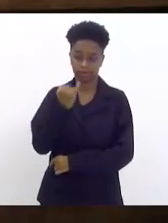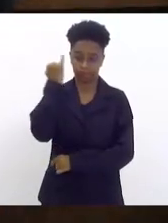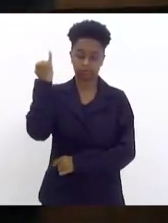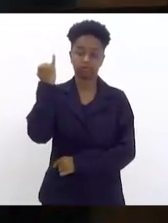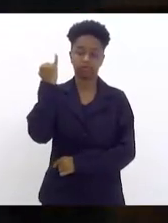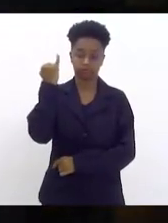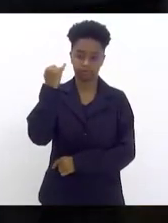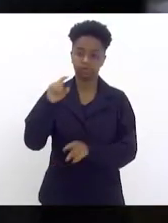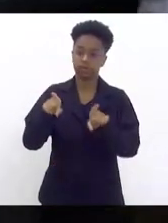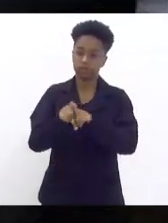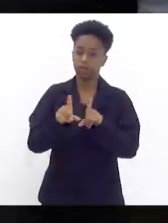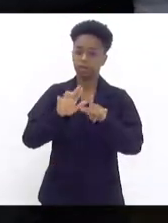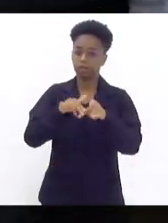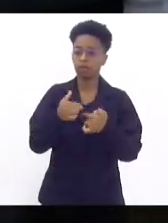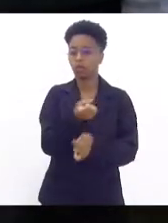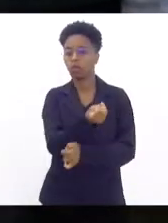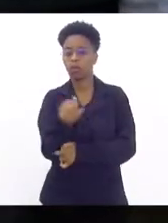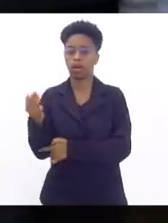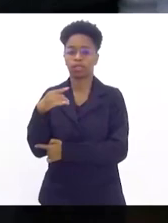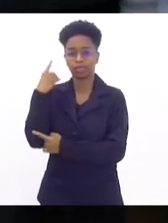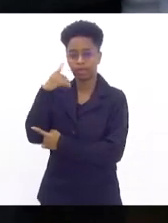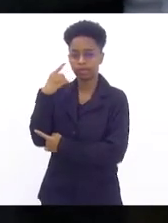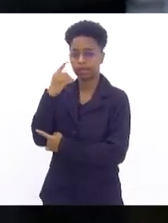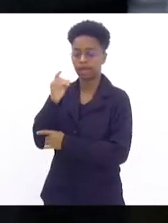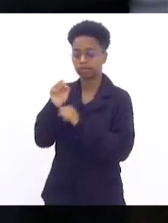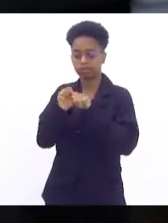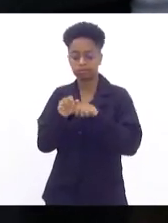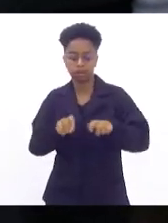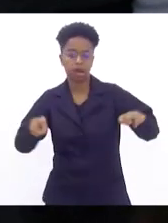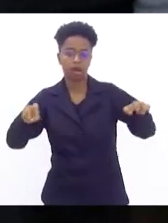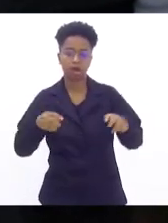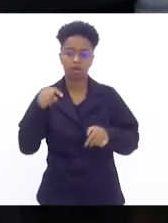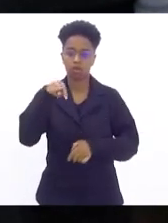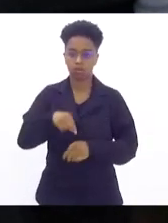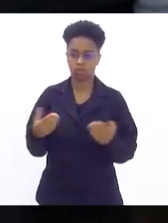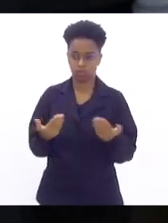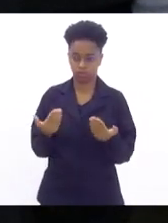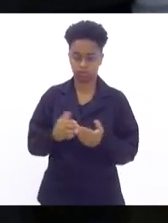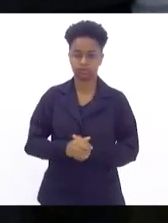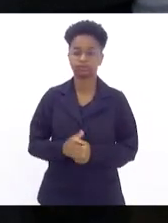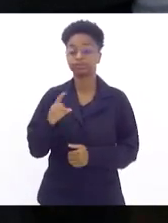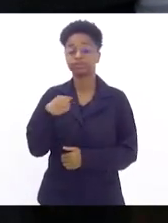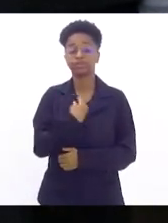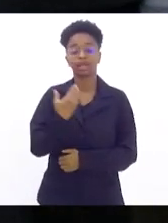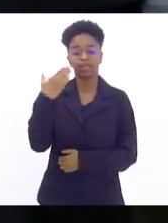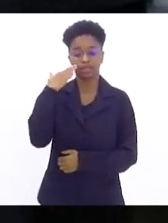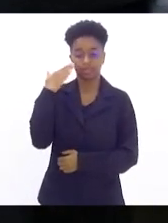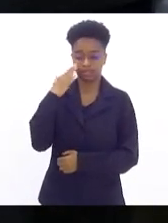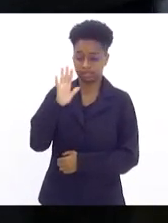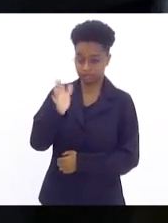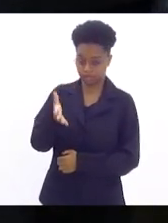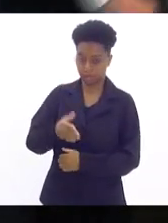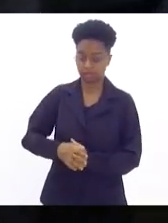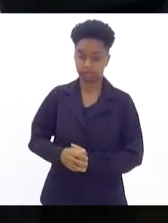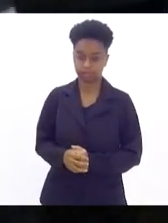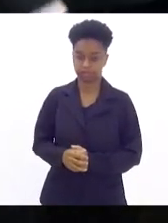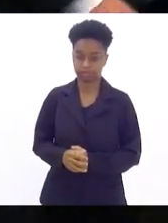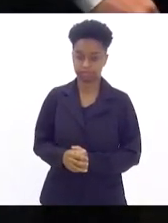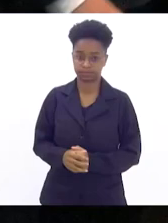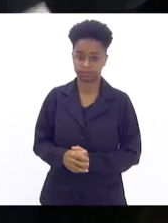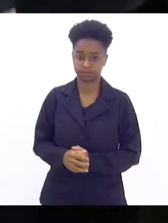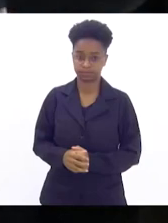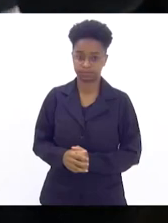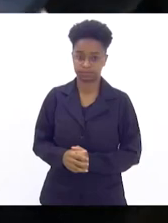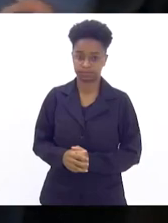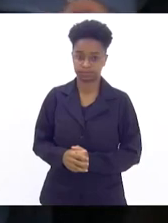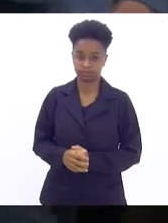pela quantidade de Deputados que estão presentes na casa hoje Todos nós sabemos presidente que o que